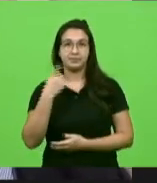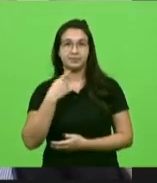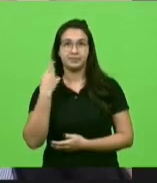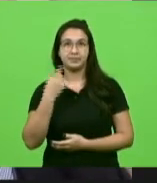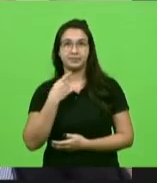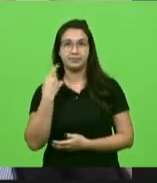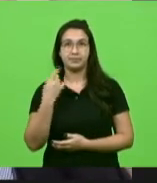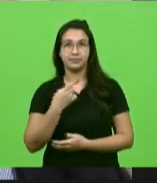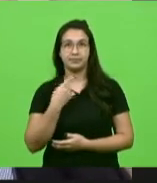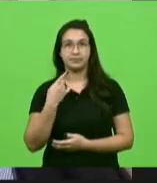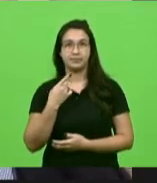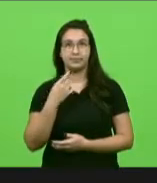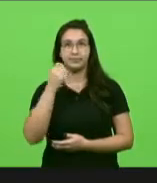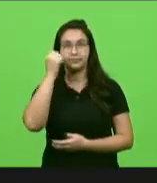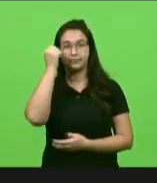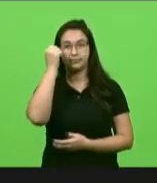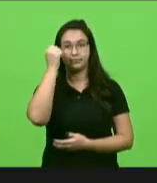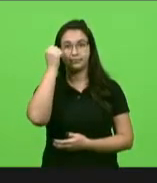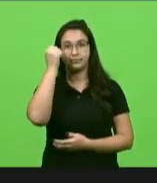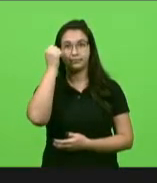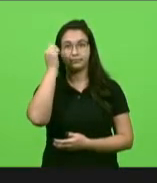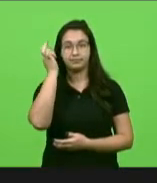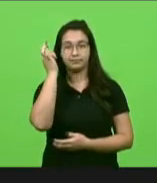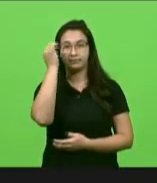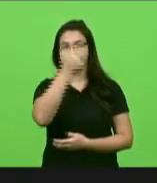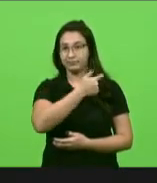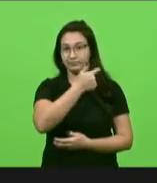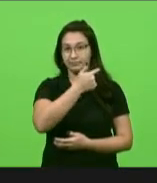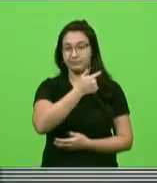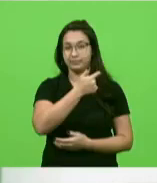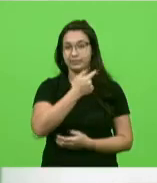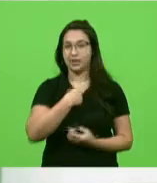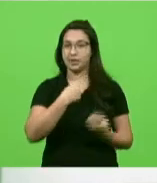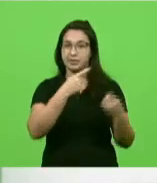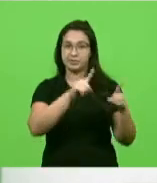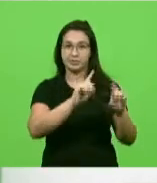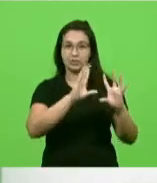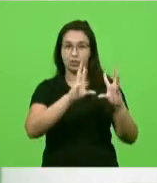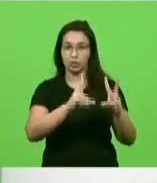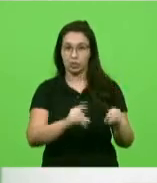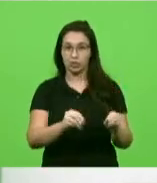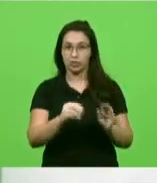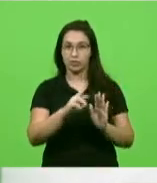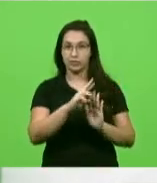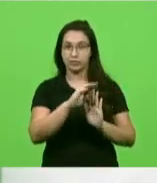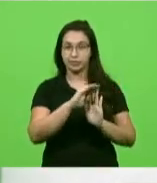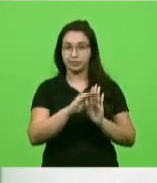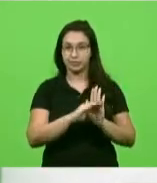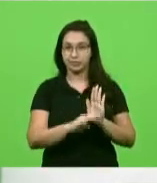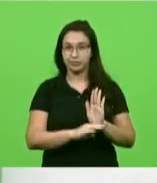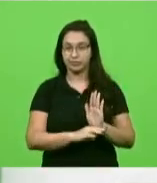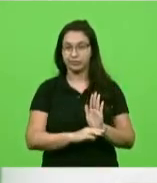deputado Fabiano da Luz, que vota pela rejeição integral da representação.